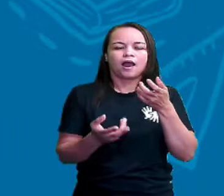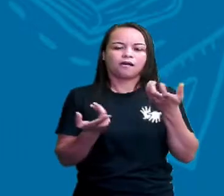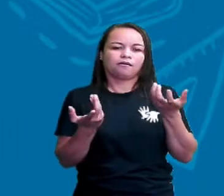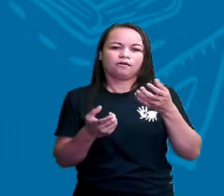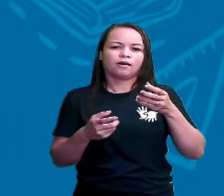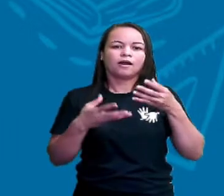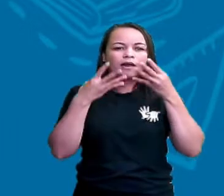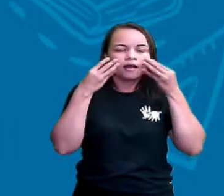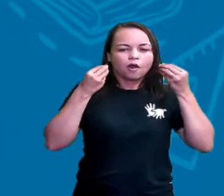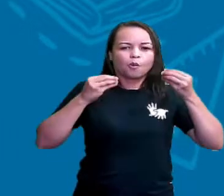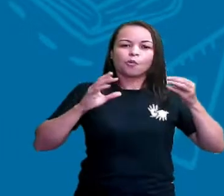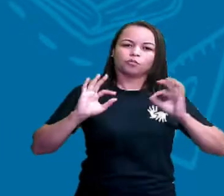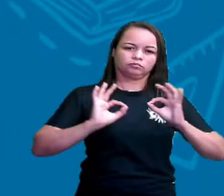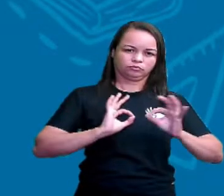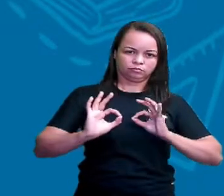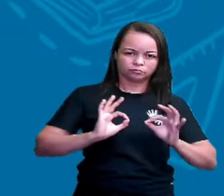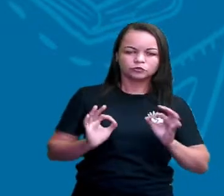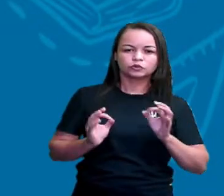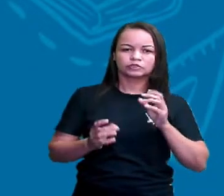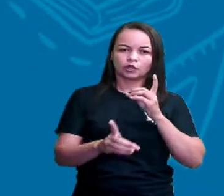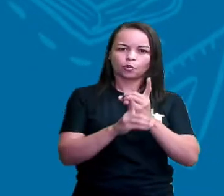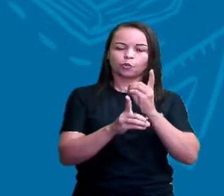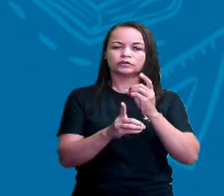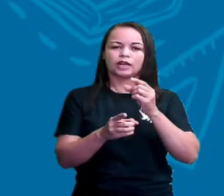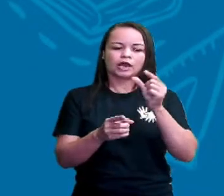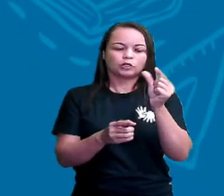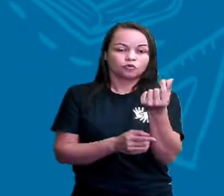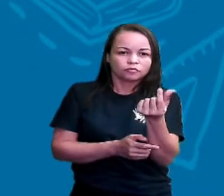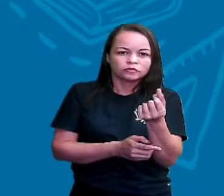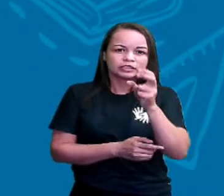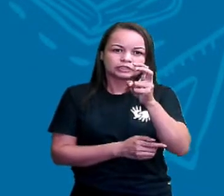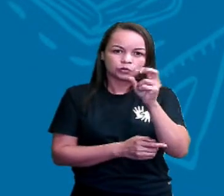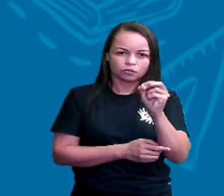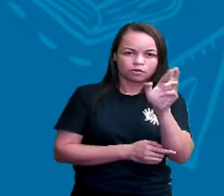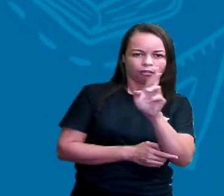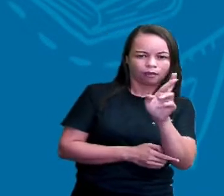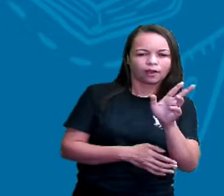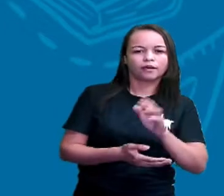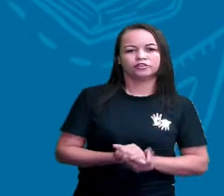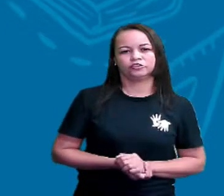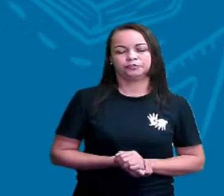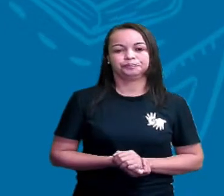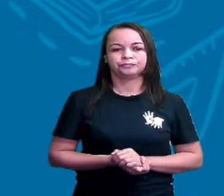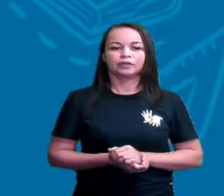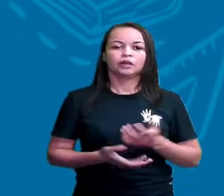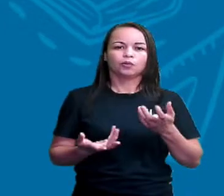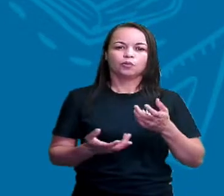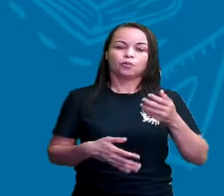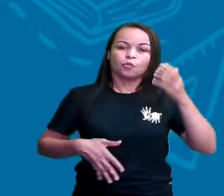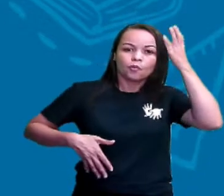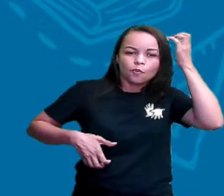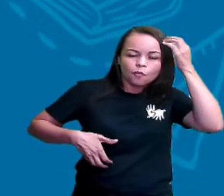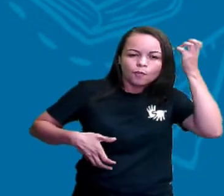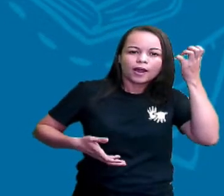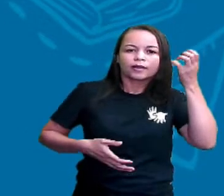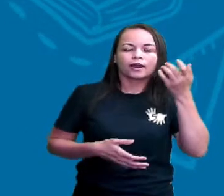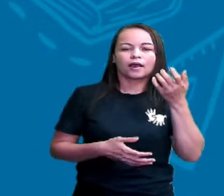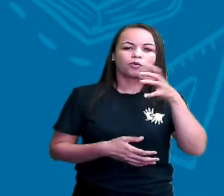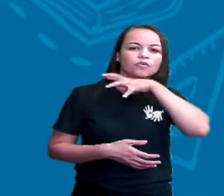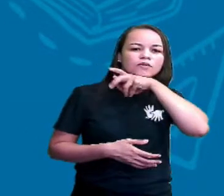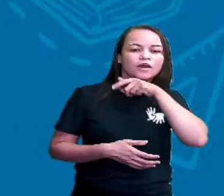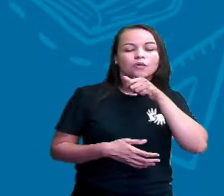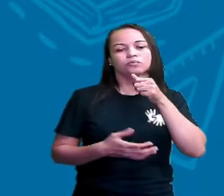onça, né? O mico-leão dourado aparece lá na notinha de R$20, né? Eu tenho certeza que vocês já viram. E a